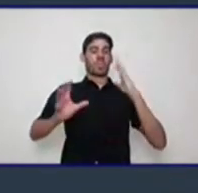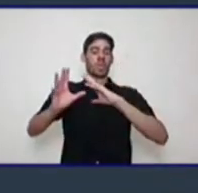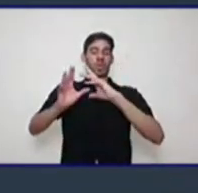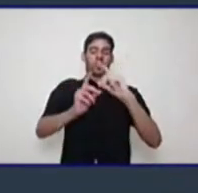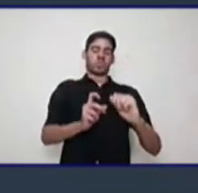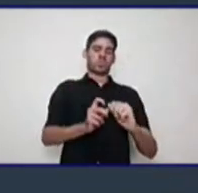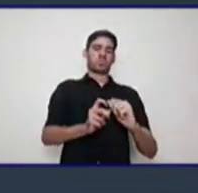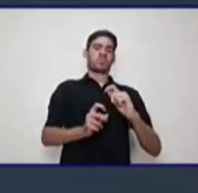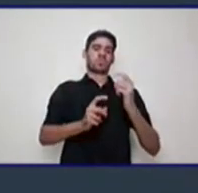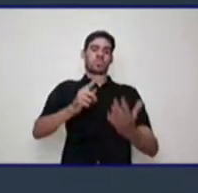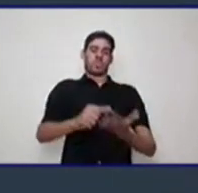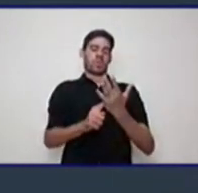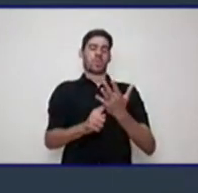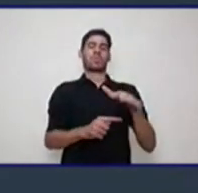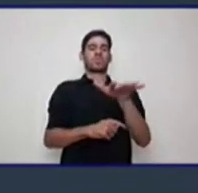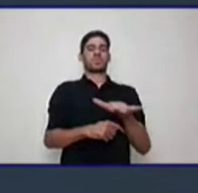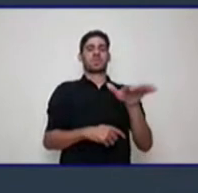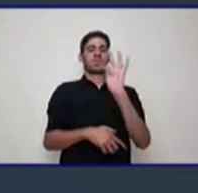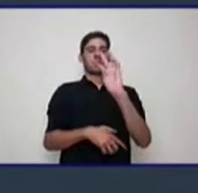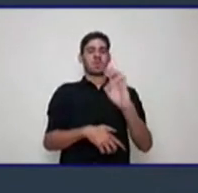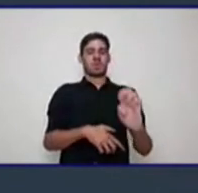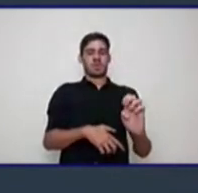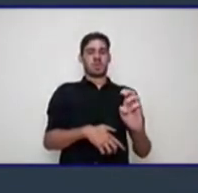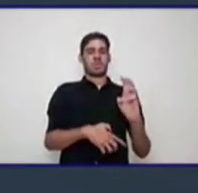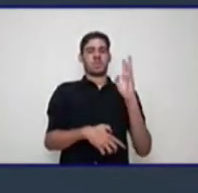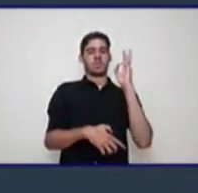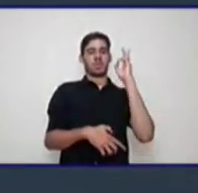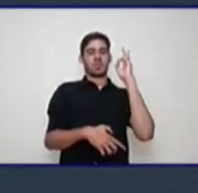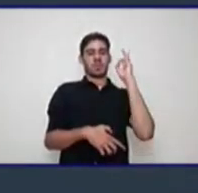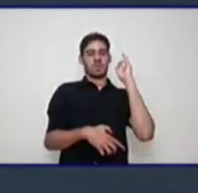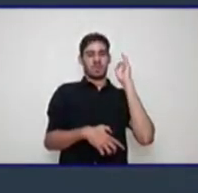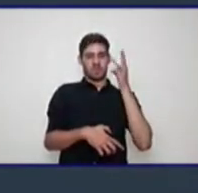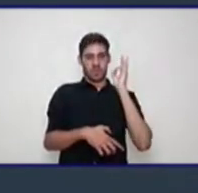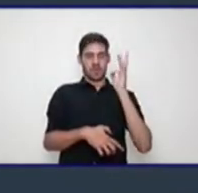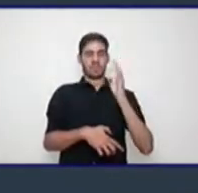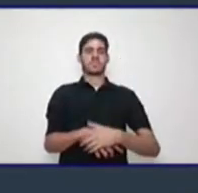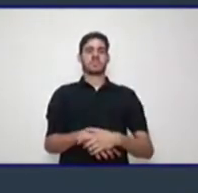o acórdão regional do TRE do Maranhão.